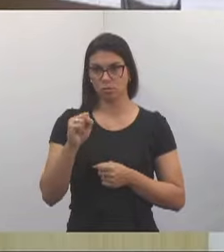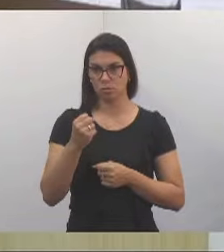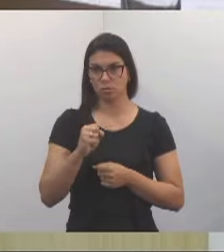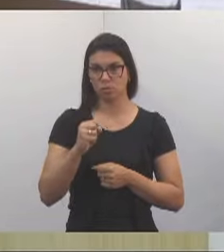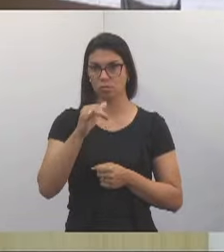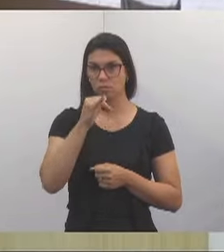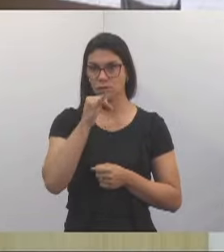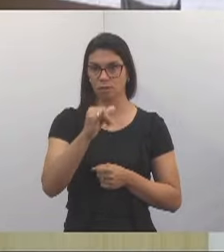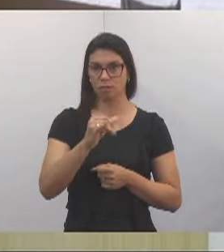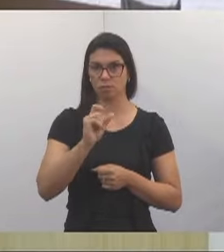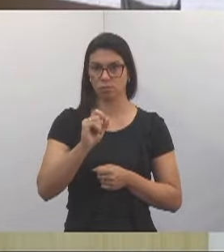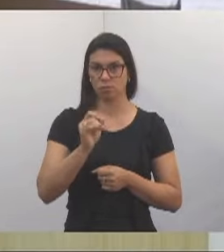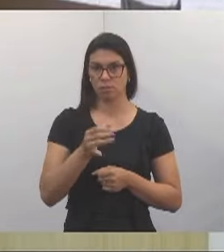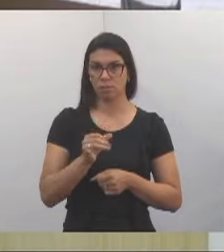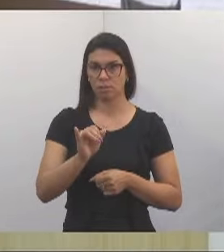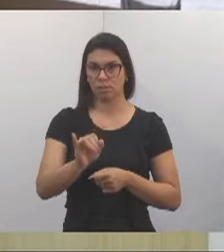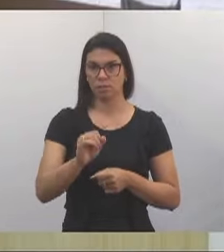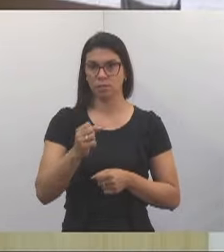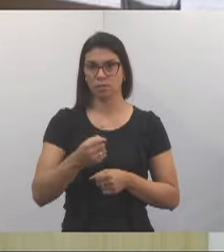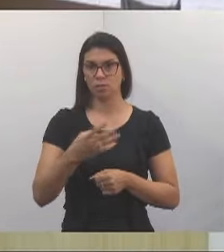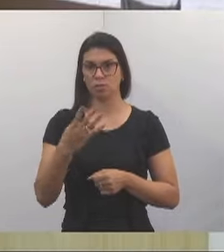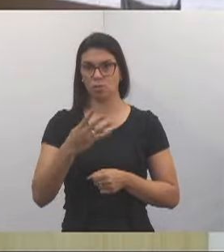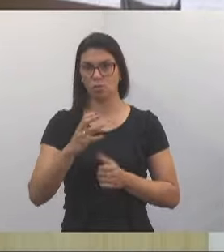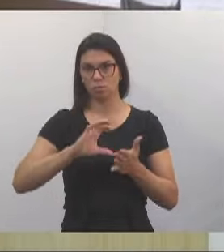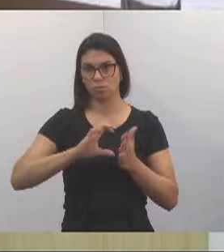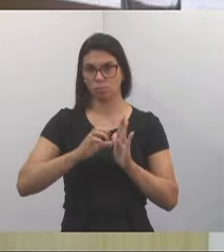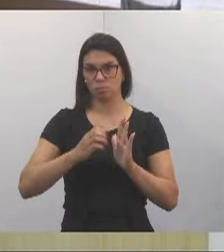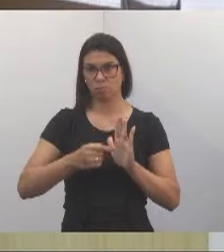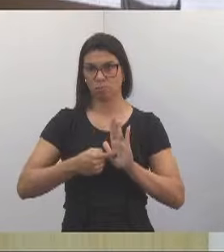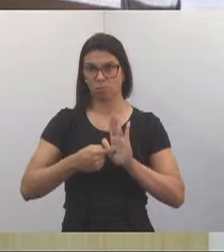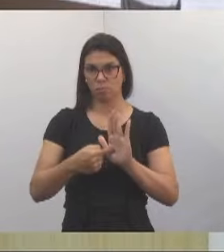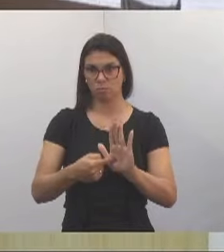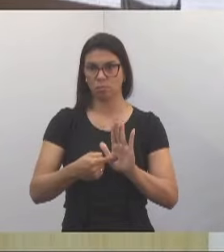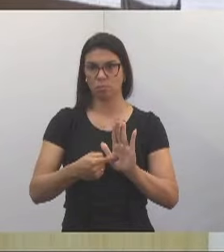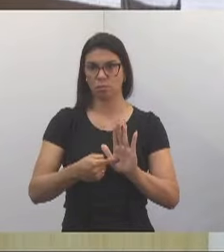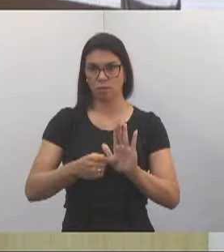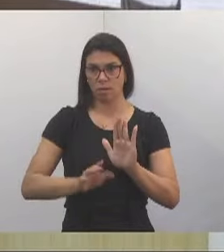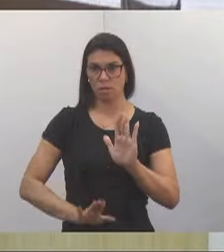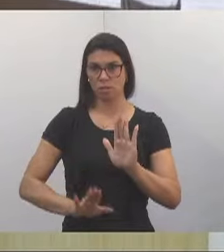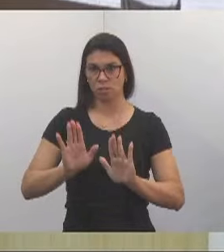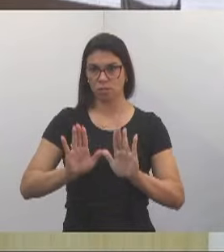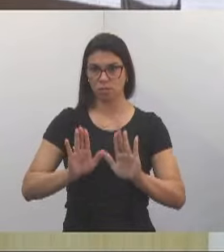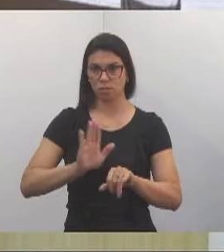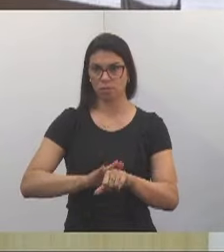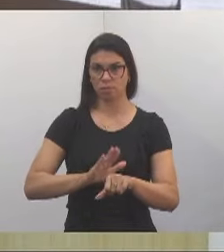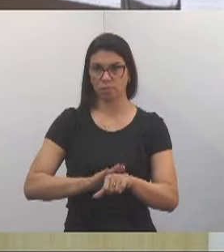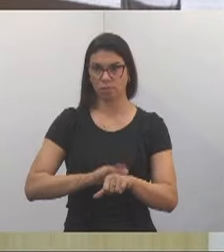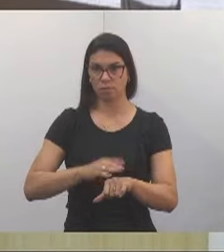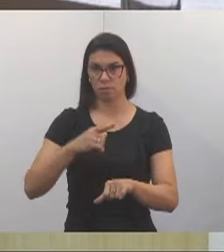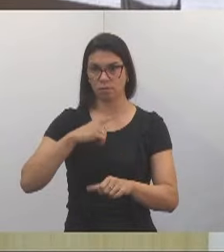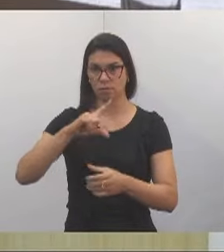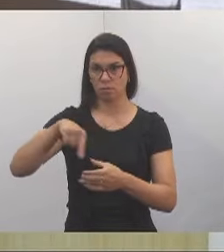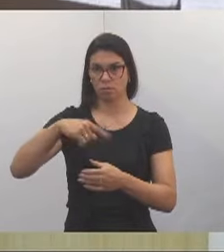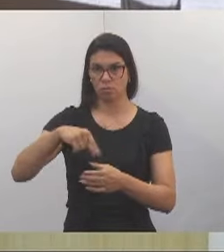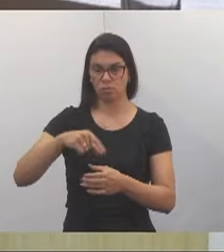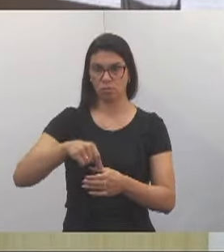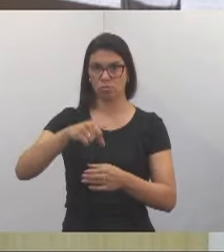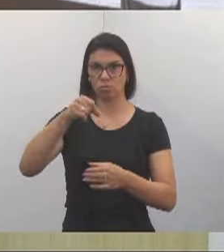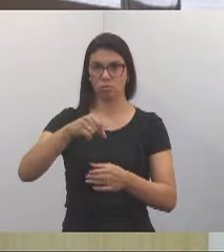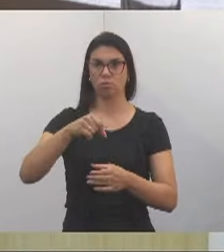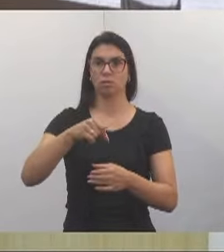informo que, caso os 4 partidos citados procedam à indicação, irá ocorrer um sorteio entre